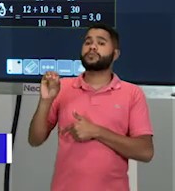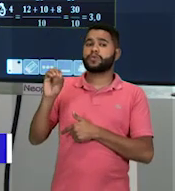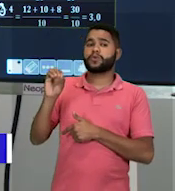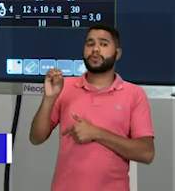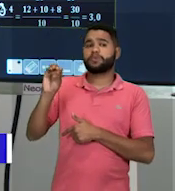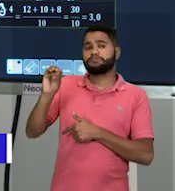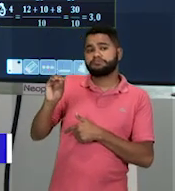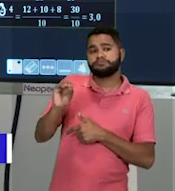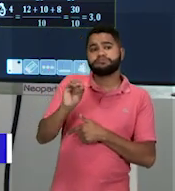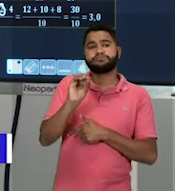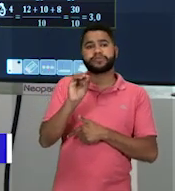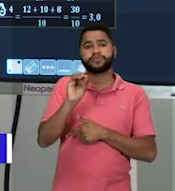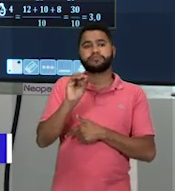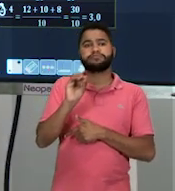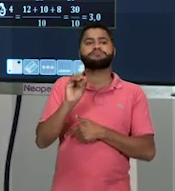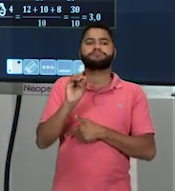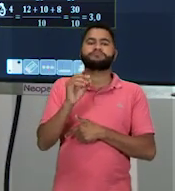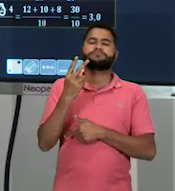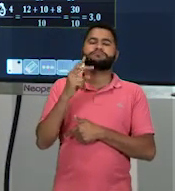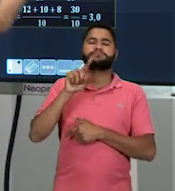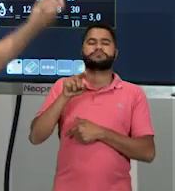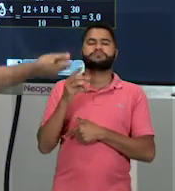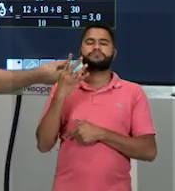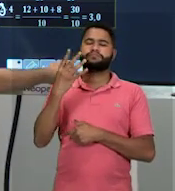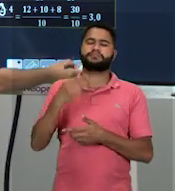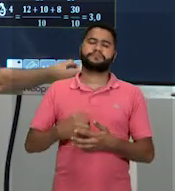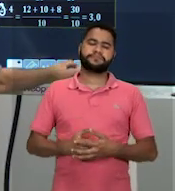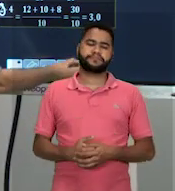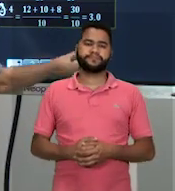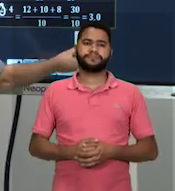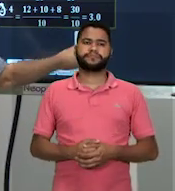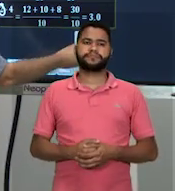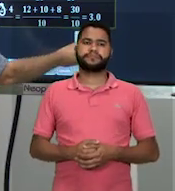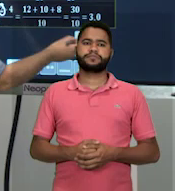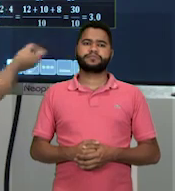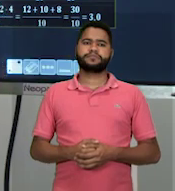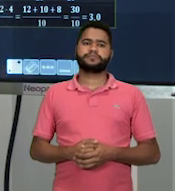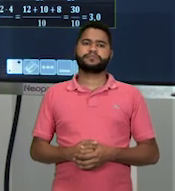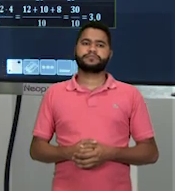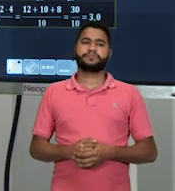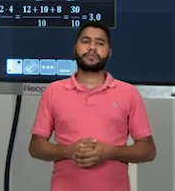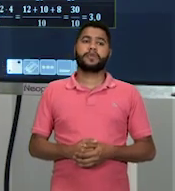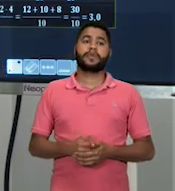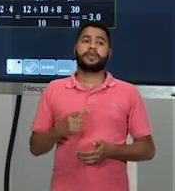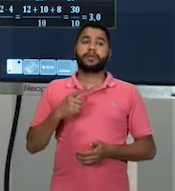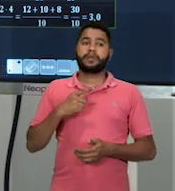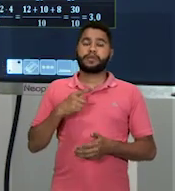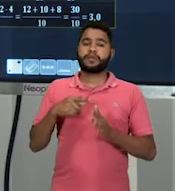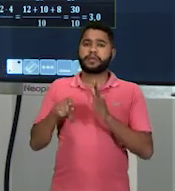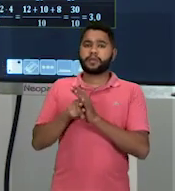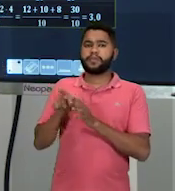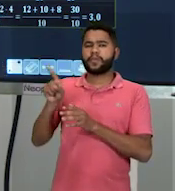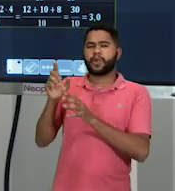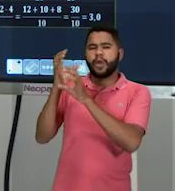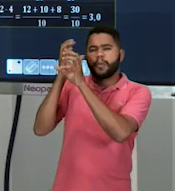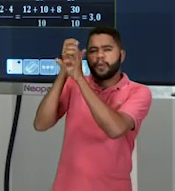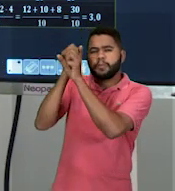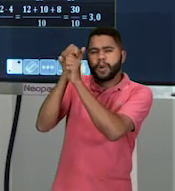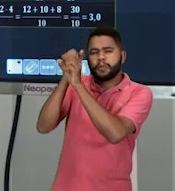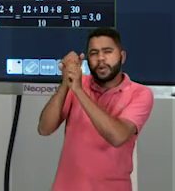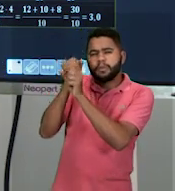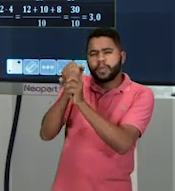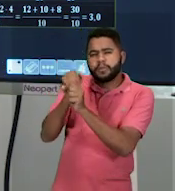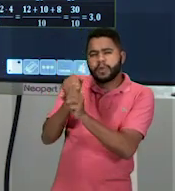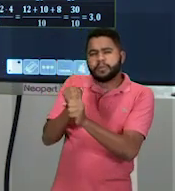para a esquerda e dá 2,4. Então, você ter os pesos, né, a soma dos pesos